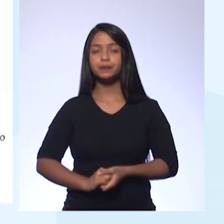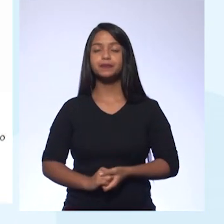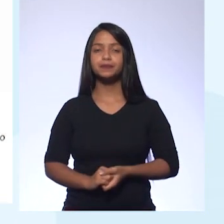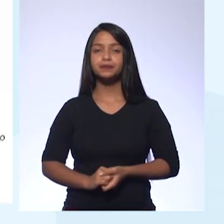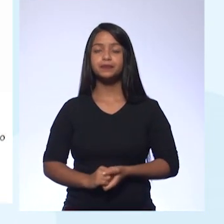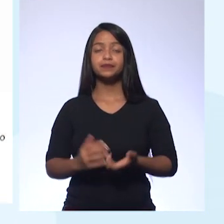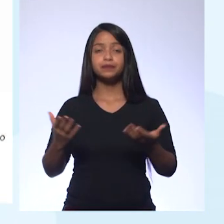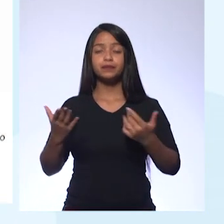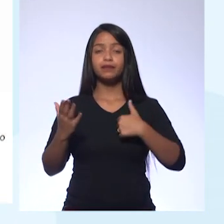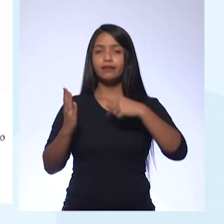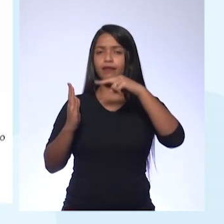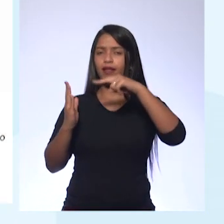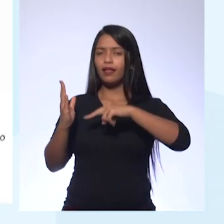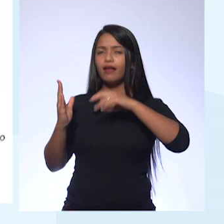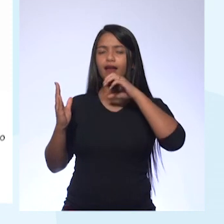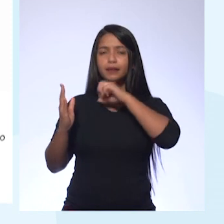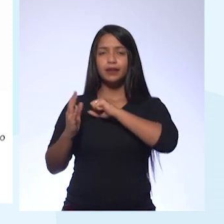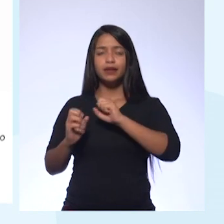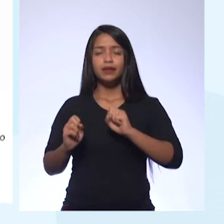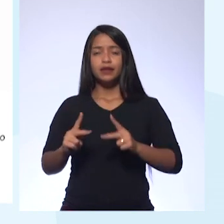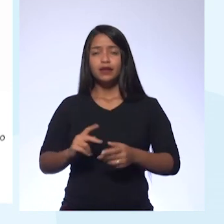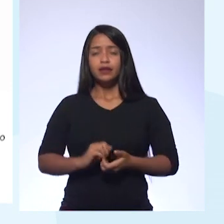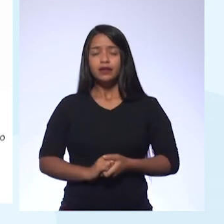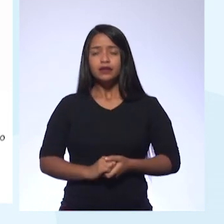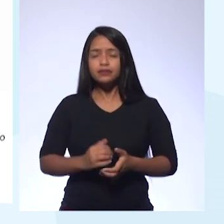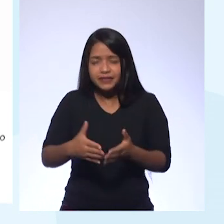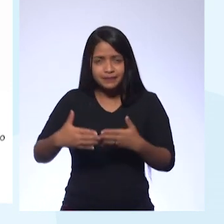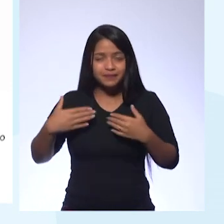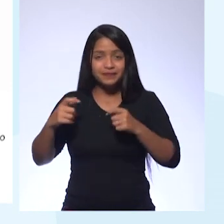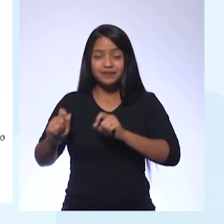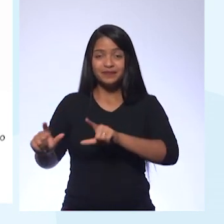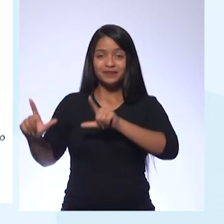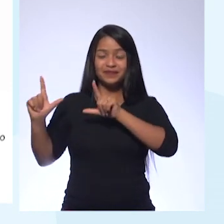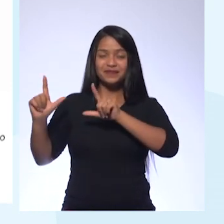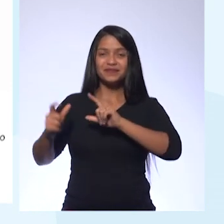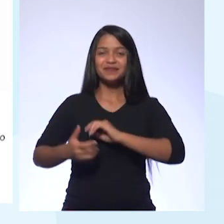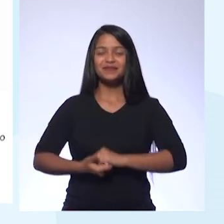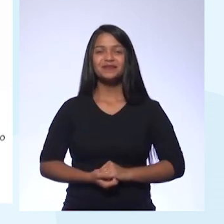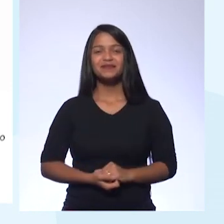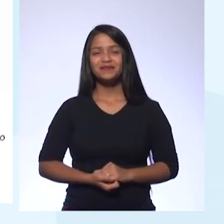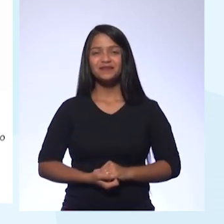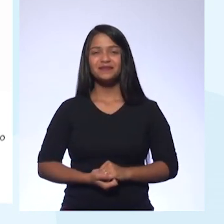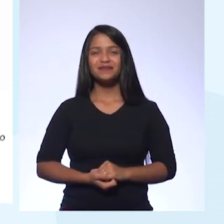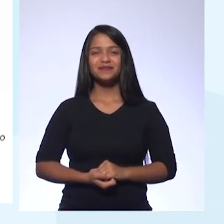eu vou dar uma lidinha rápida para vocês, pode deixar a figura, tá bom?